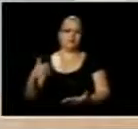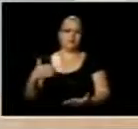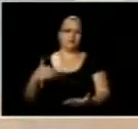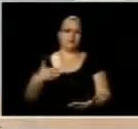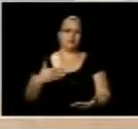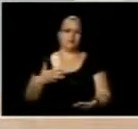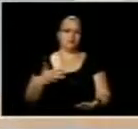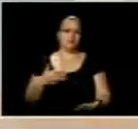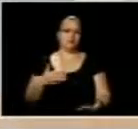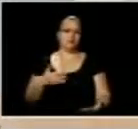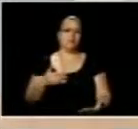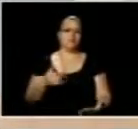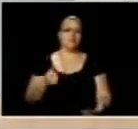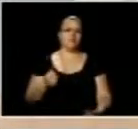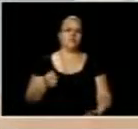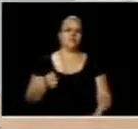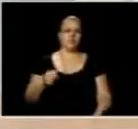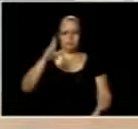essa casa,